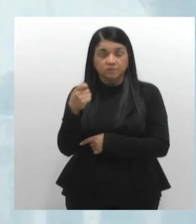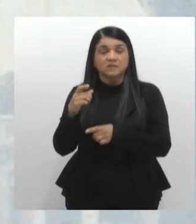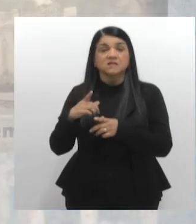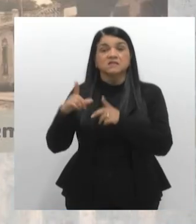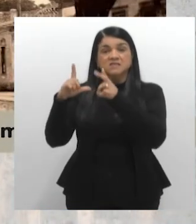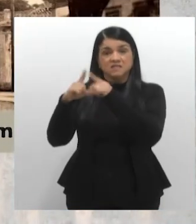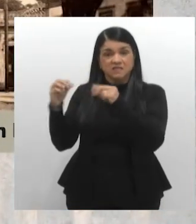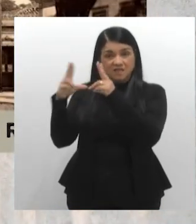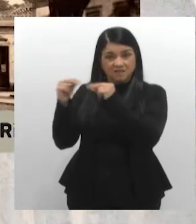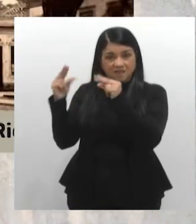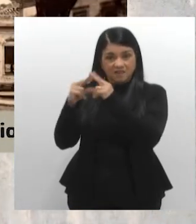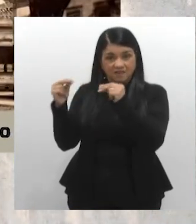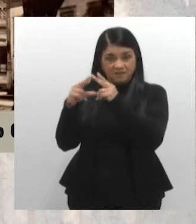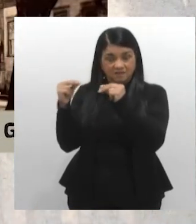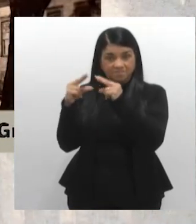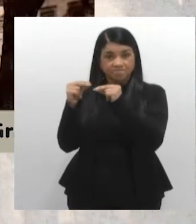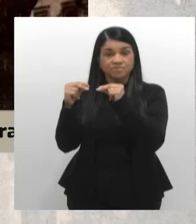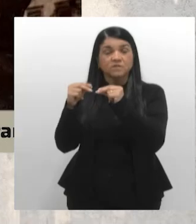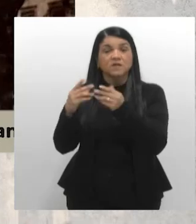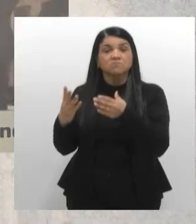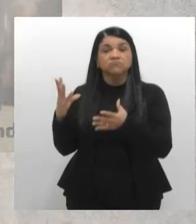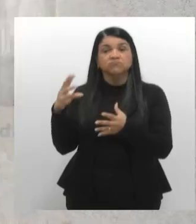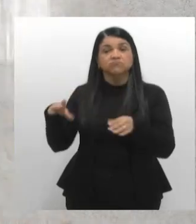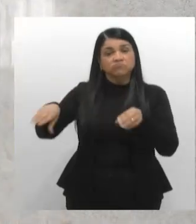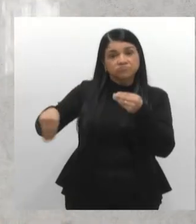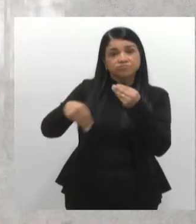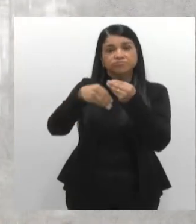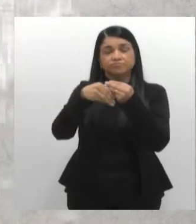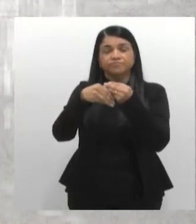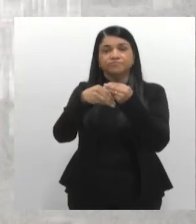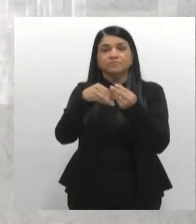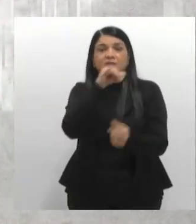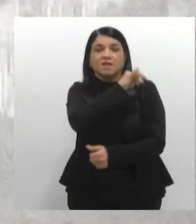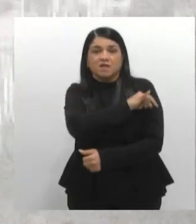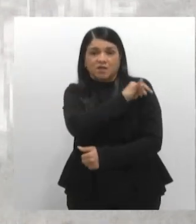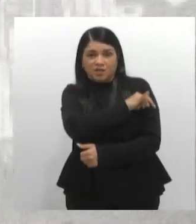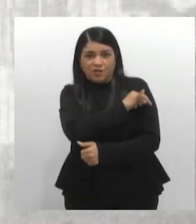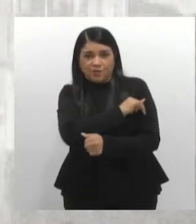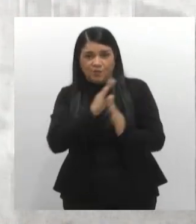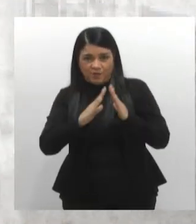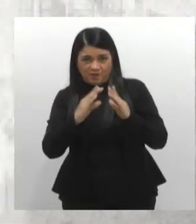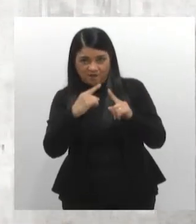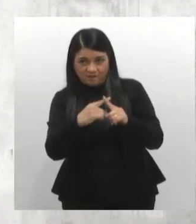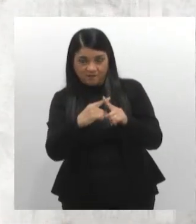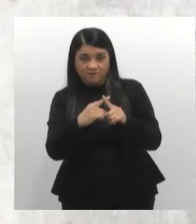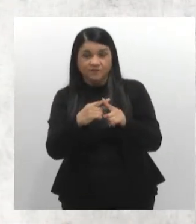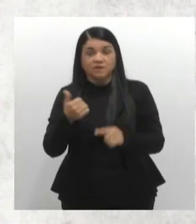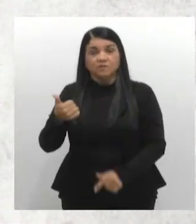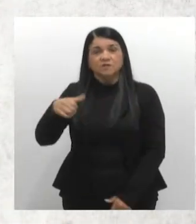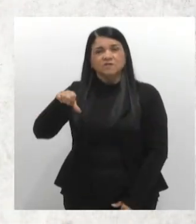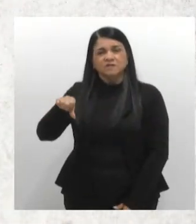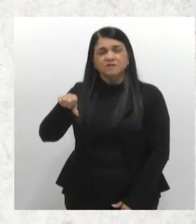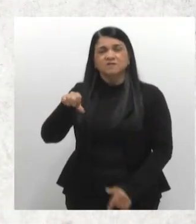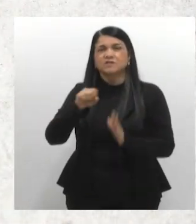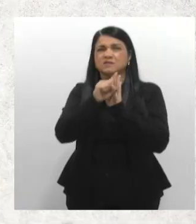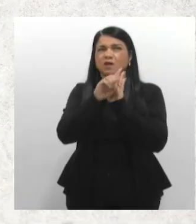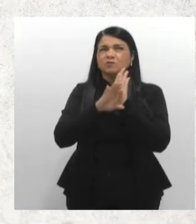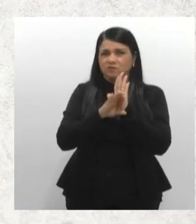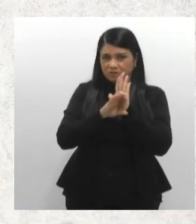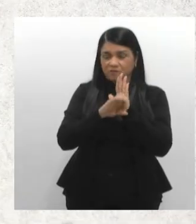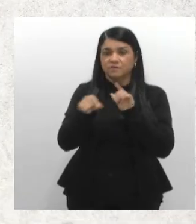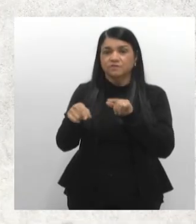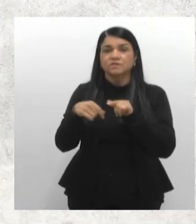Sul passam a integrar a Diocese do Rio. Em meados do século XIX, a Diocese foi novamente